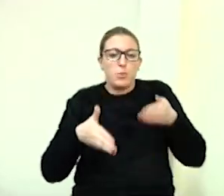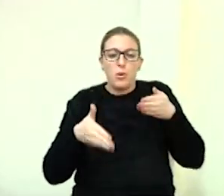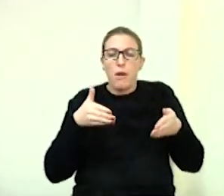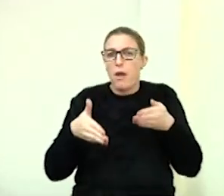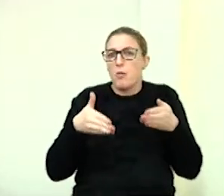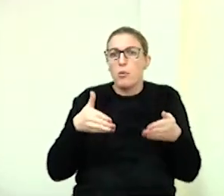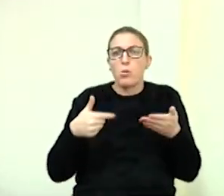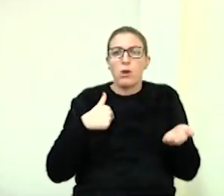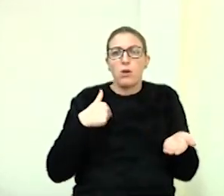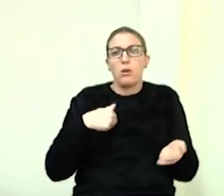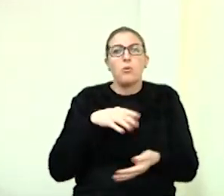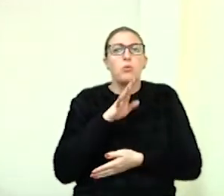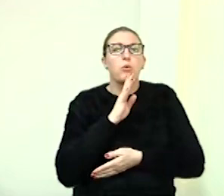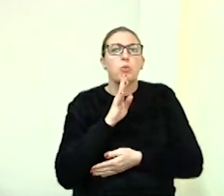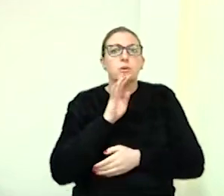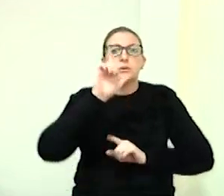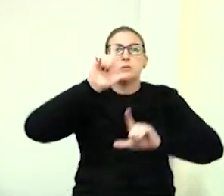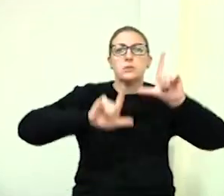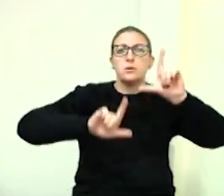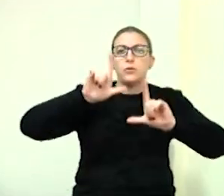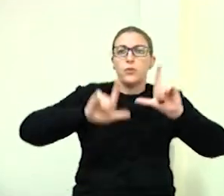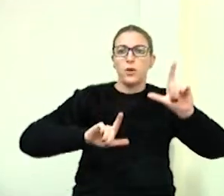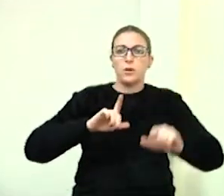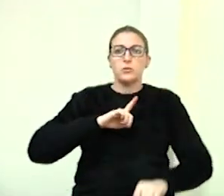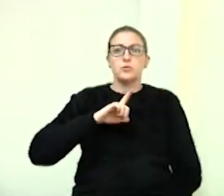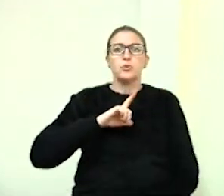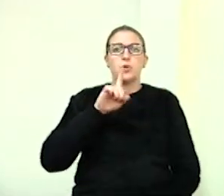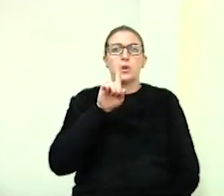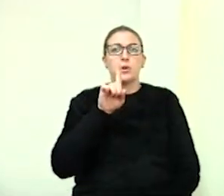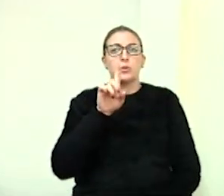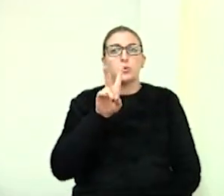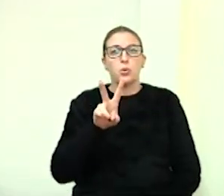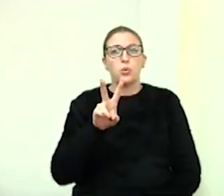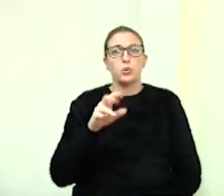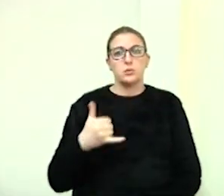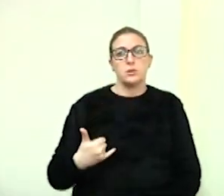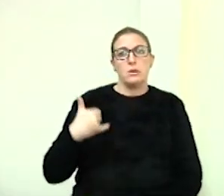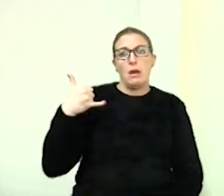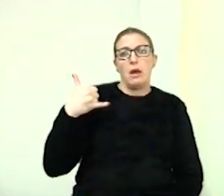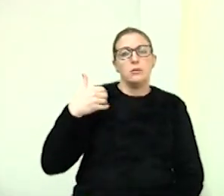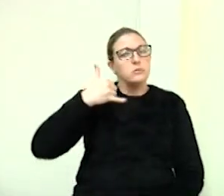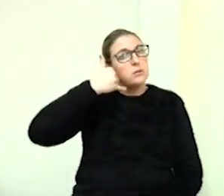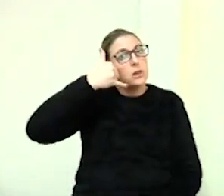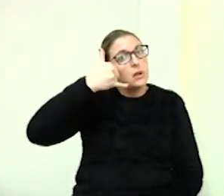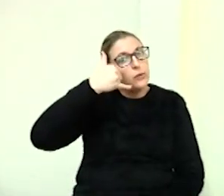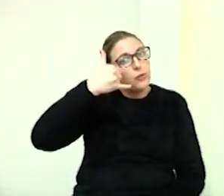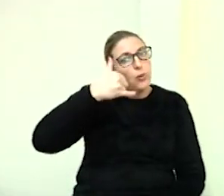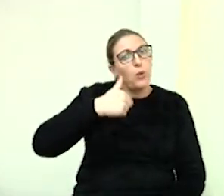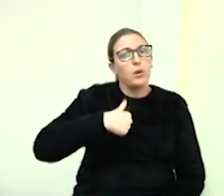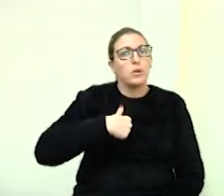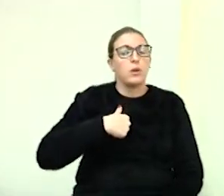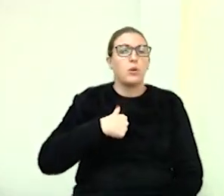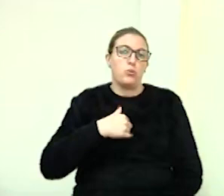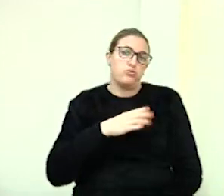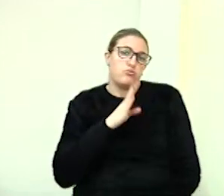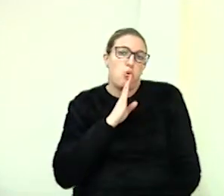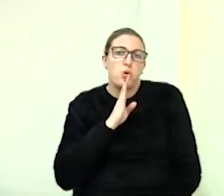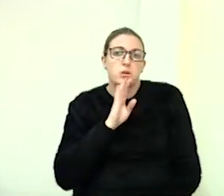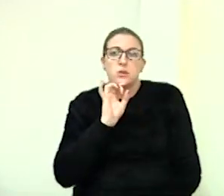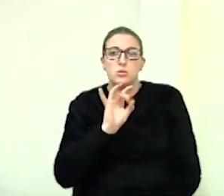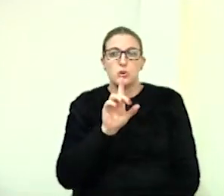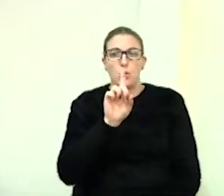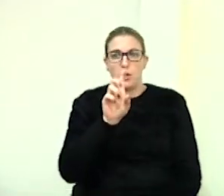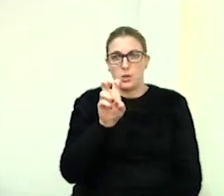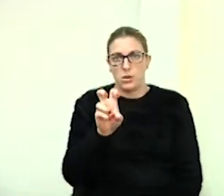12 anos, telefone com 15, então não me sinto envergonhado por não